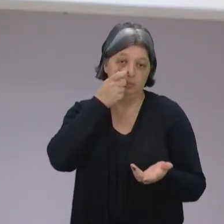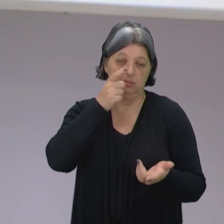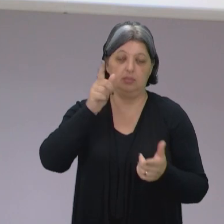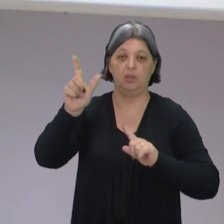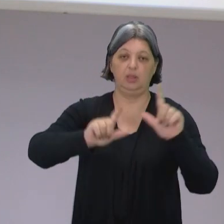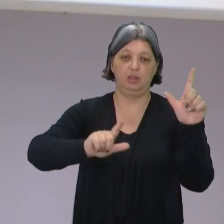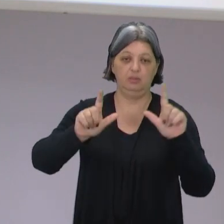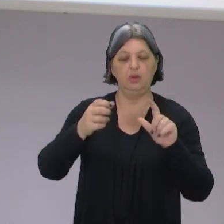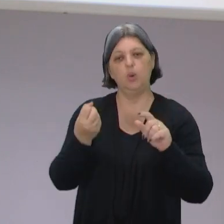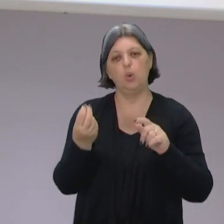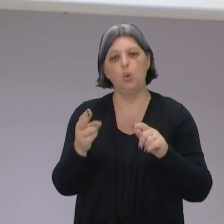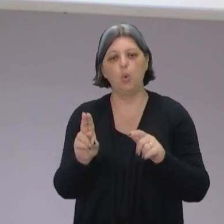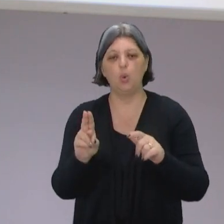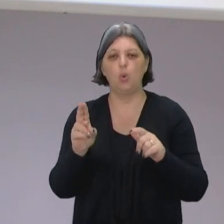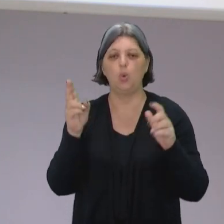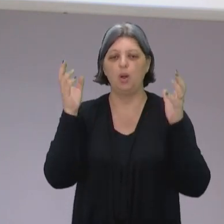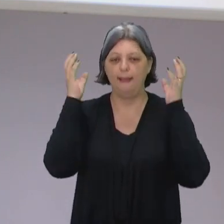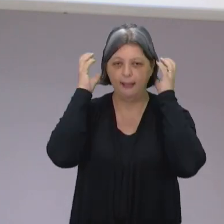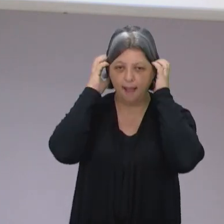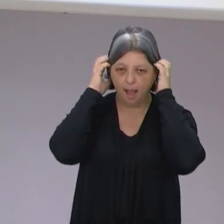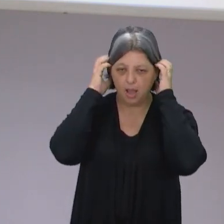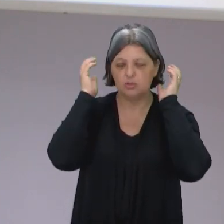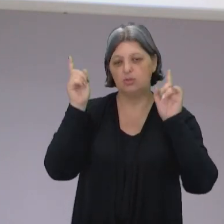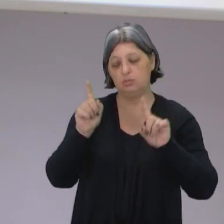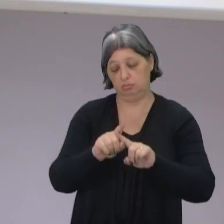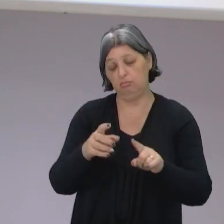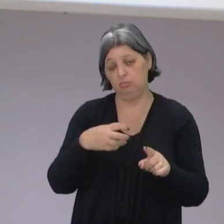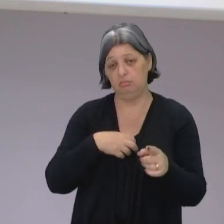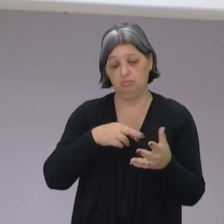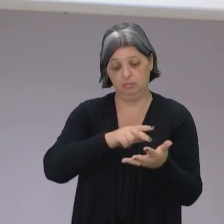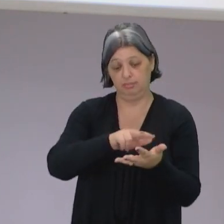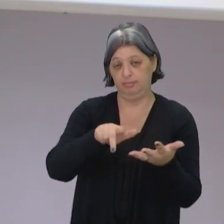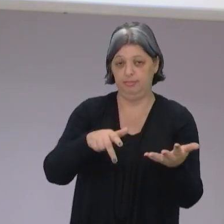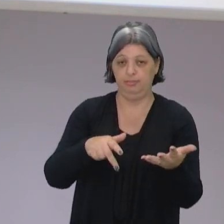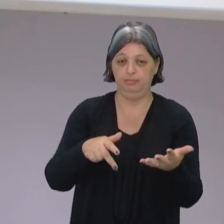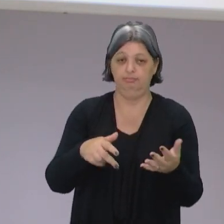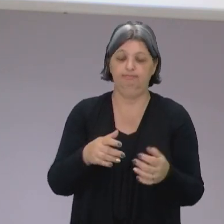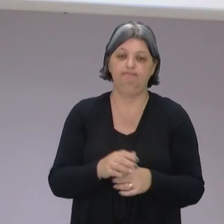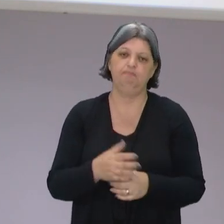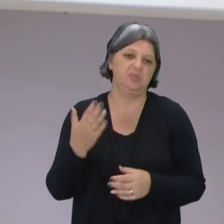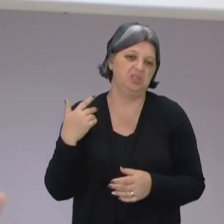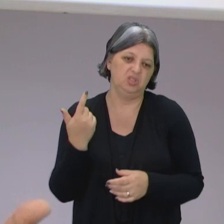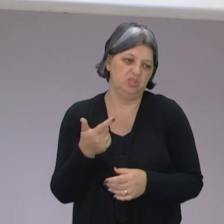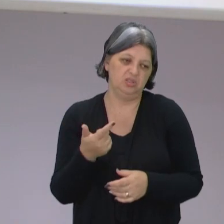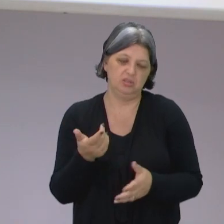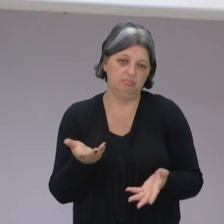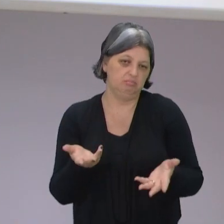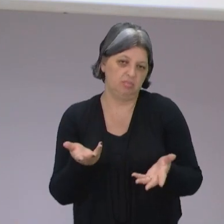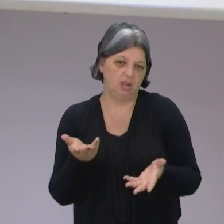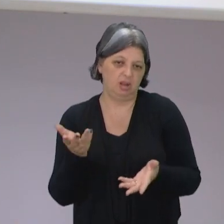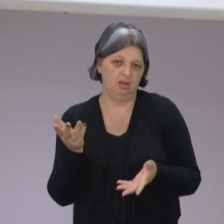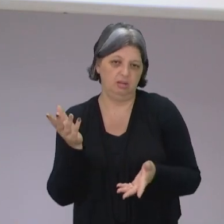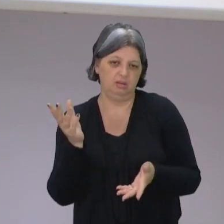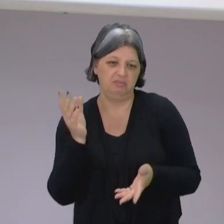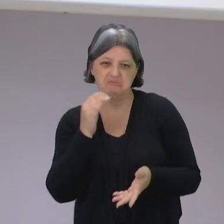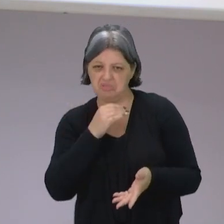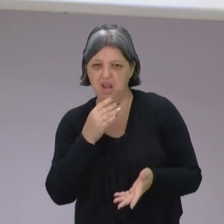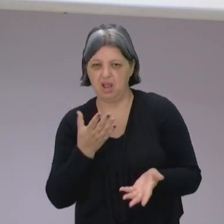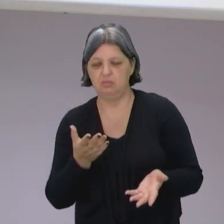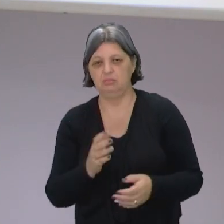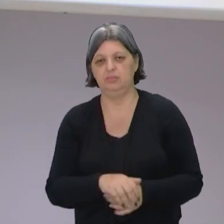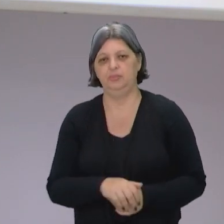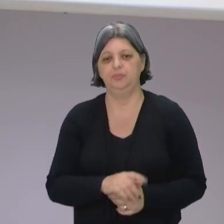notícia no rádio, é mais ou menos dessa forma, tá? Então, não tinha muito o que fazer. A professora Elaine depois vai